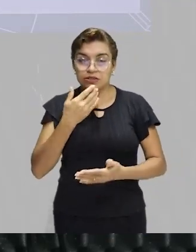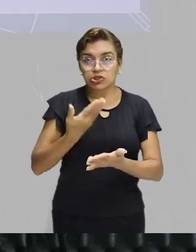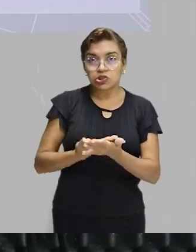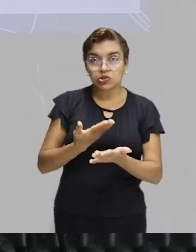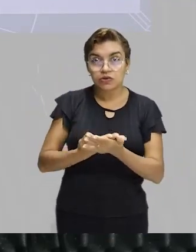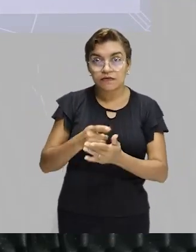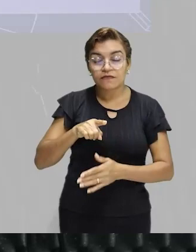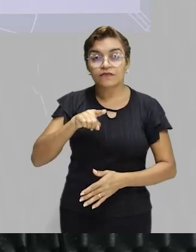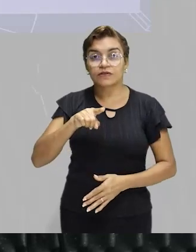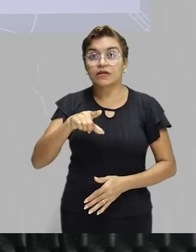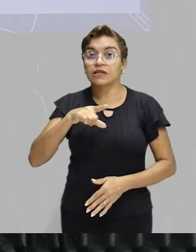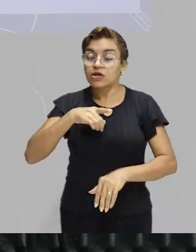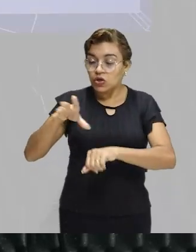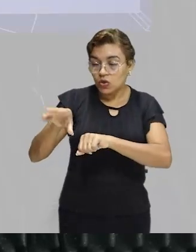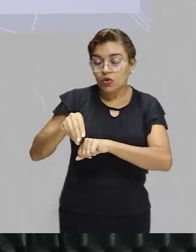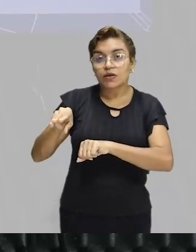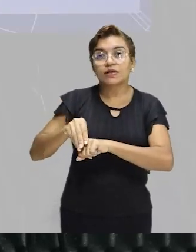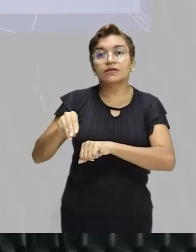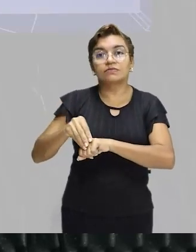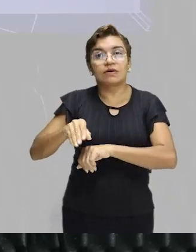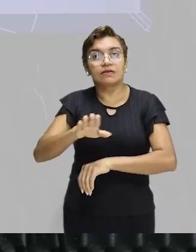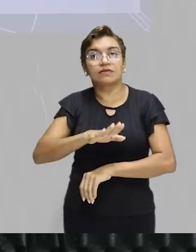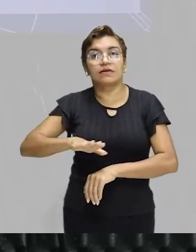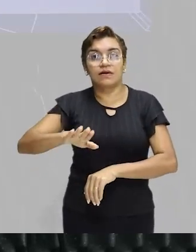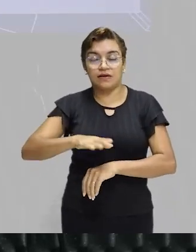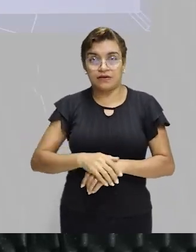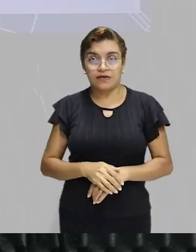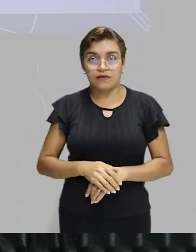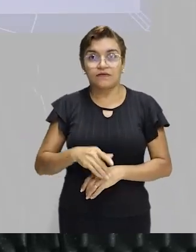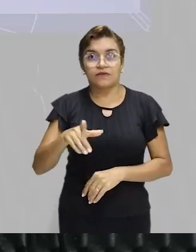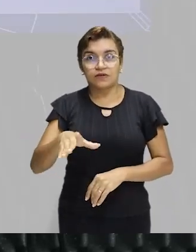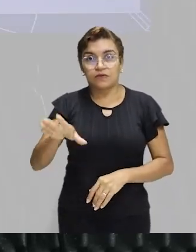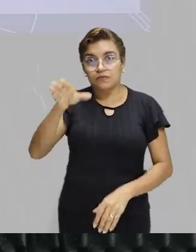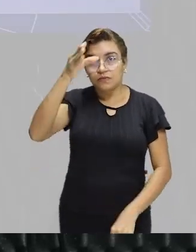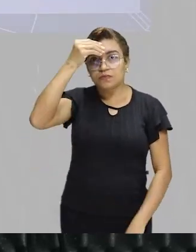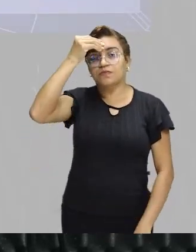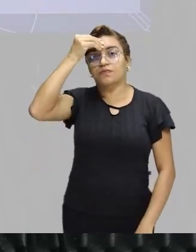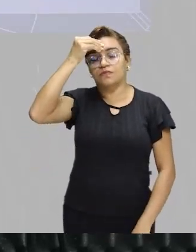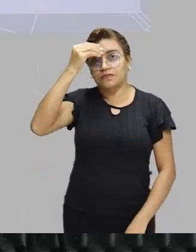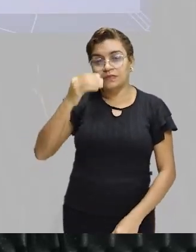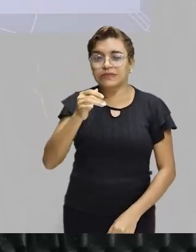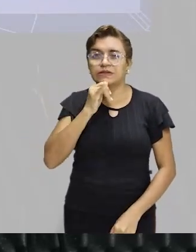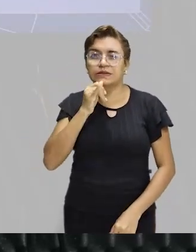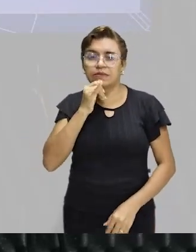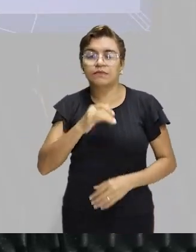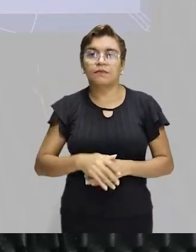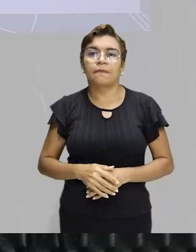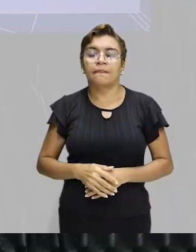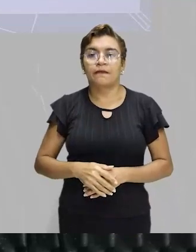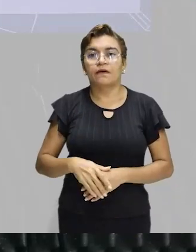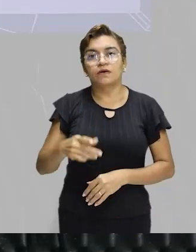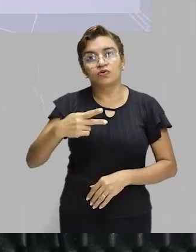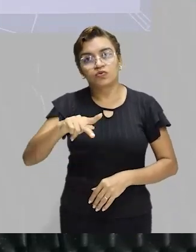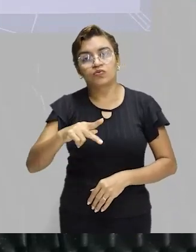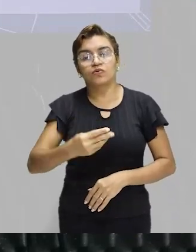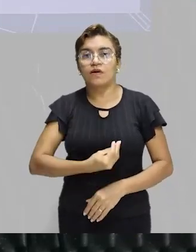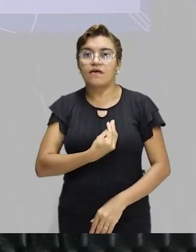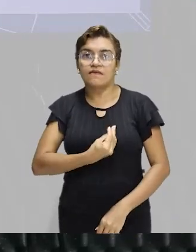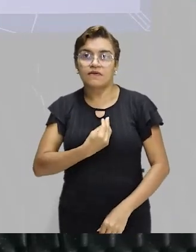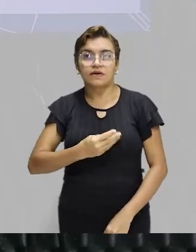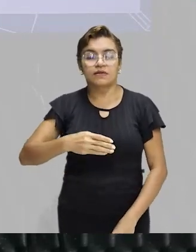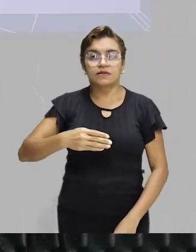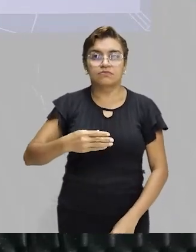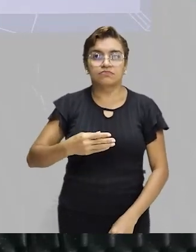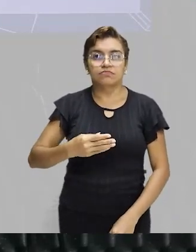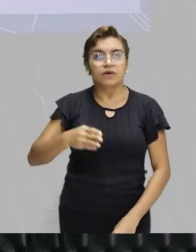uma bagagem de conhecimento que você foi adquirindo ao longo da sua vida acadêmica, sua vida estudantil,